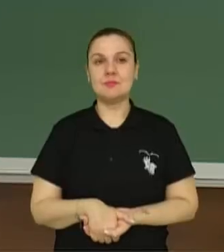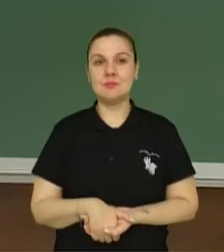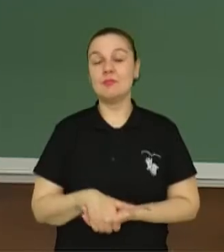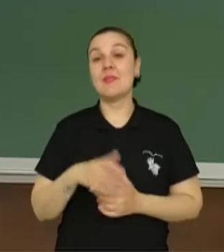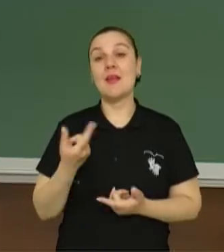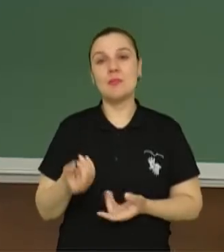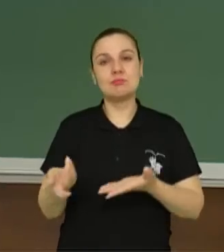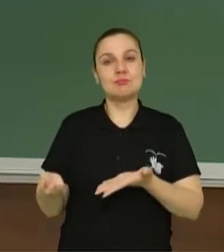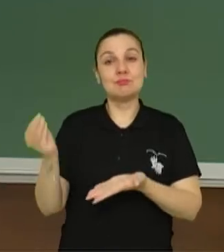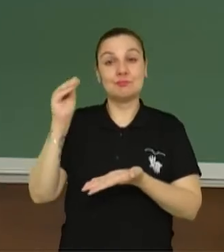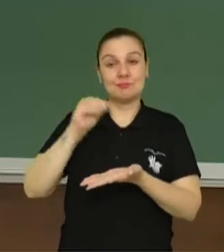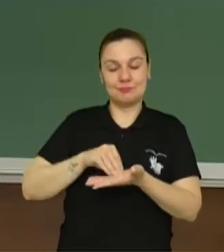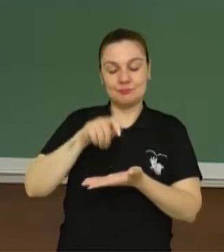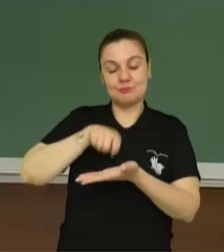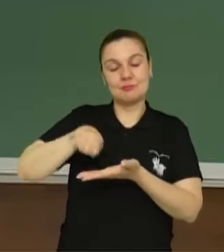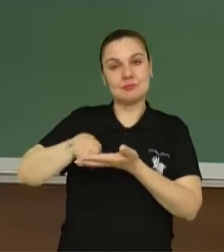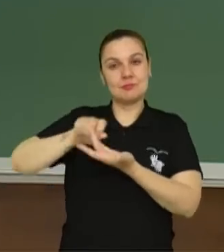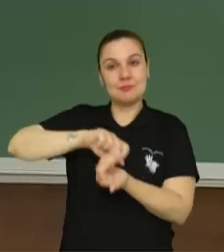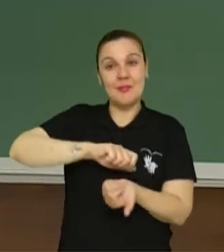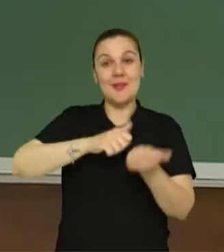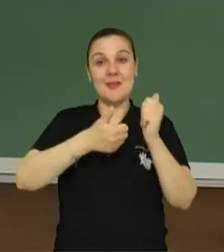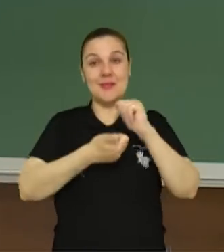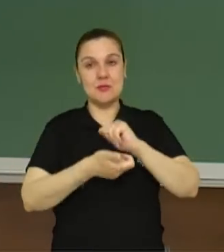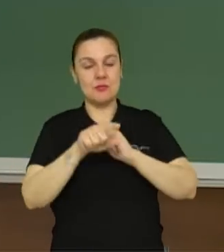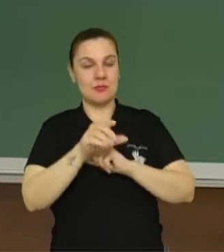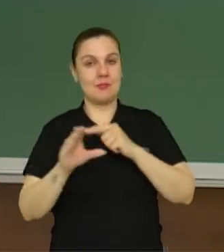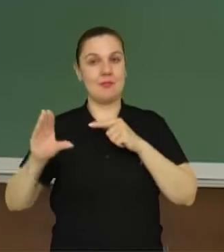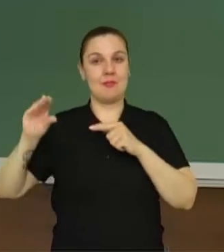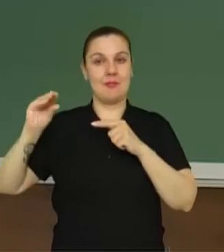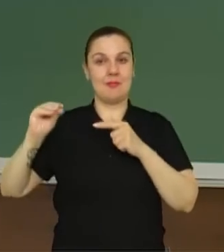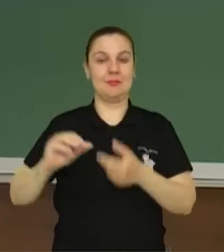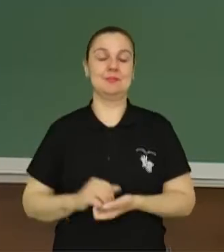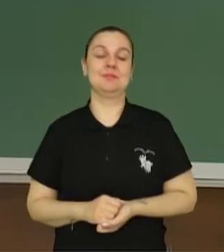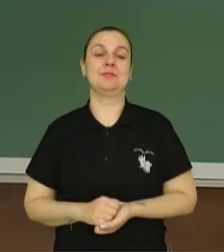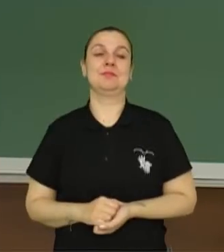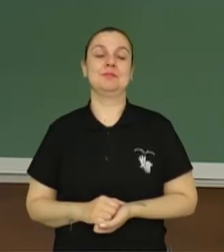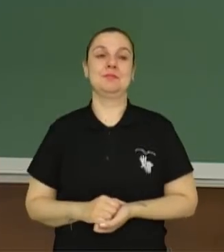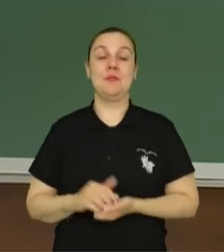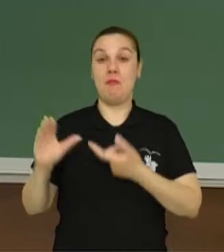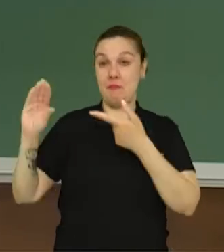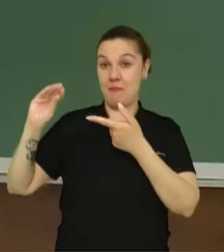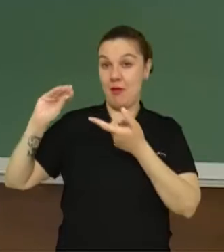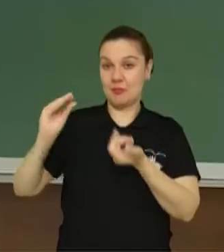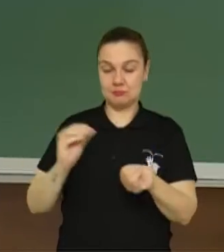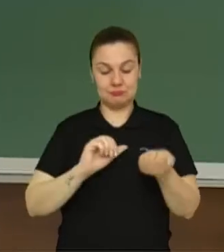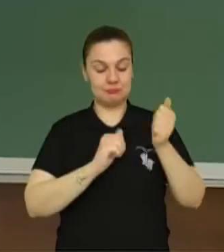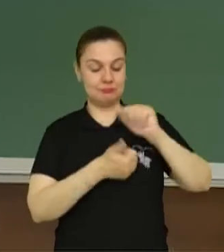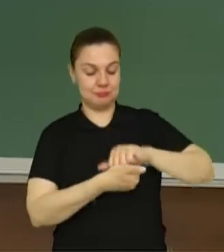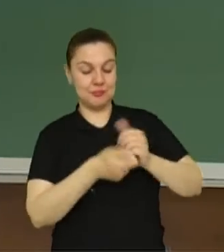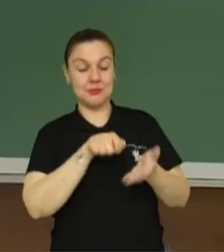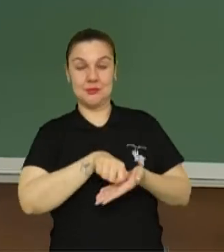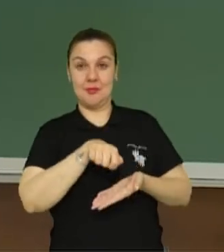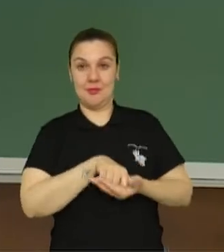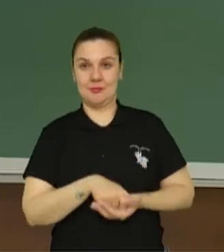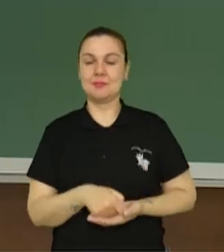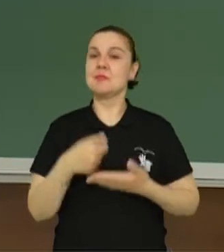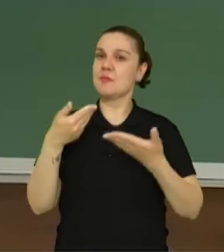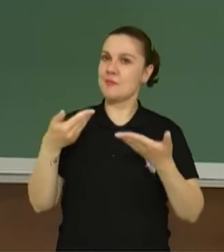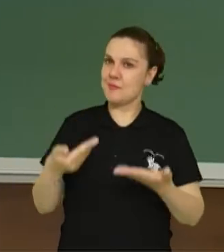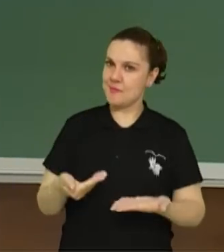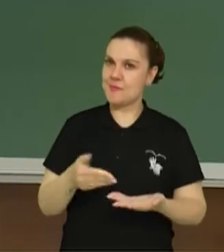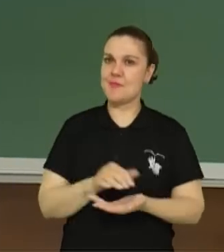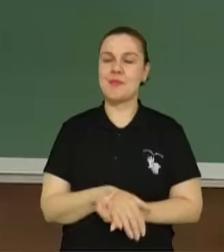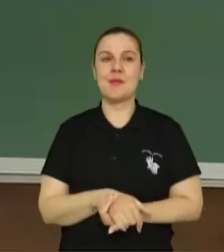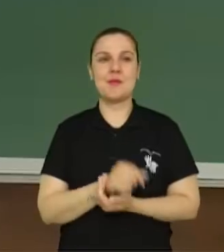Exatamente passar para a forma escrita aquilo que foi falado. Então, resposta B, né? Então, só para